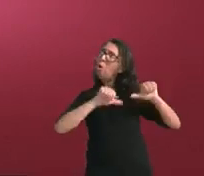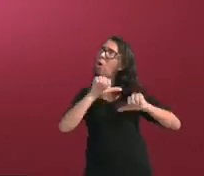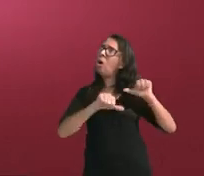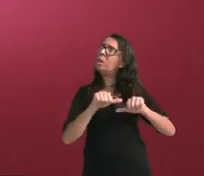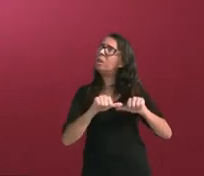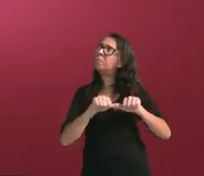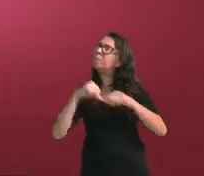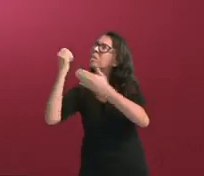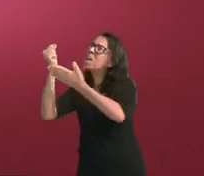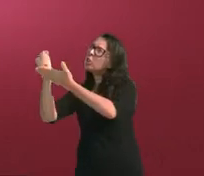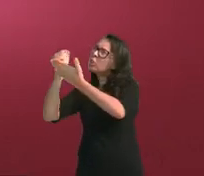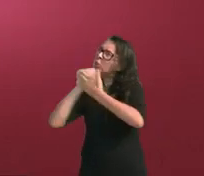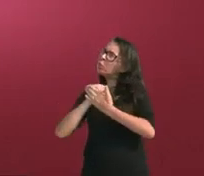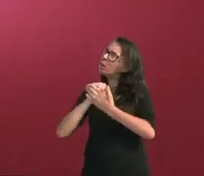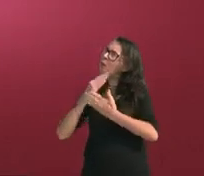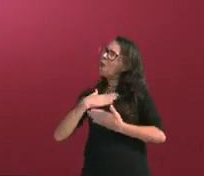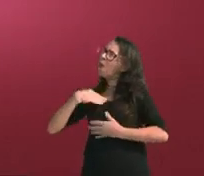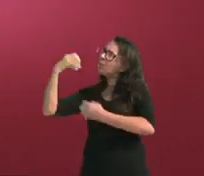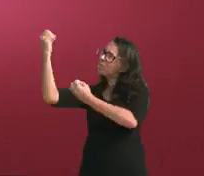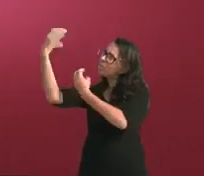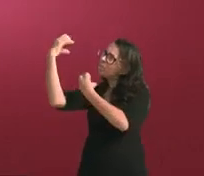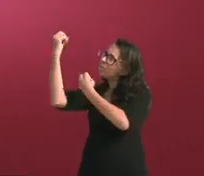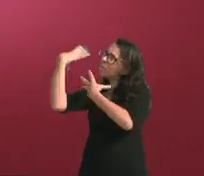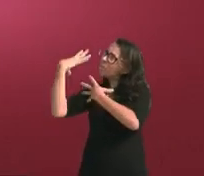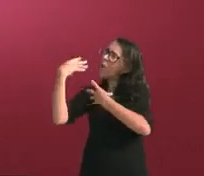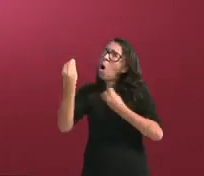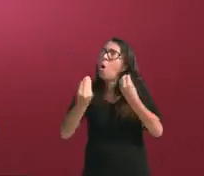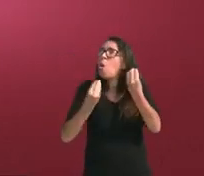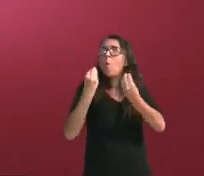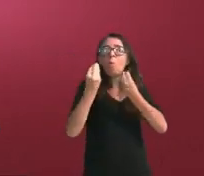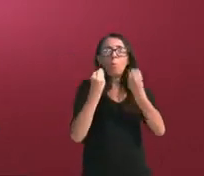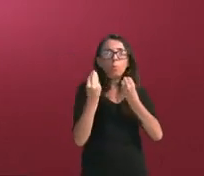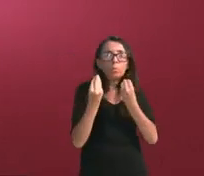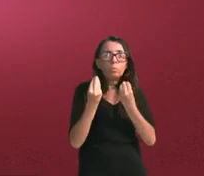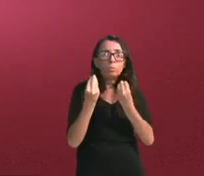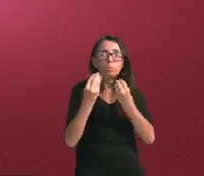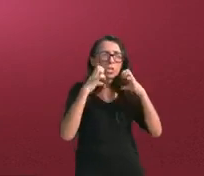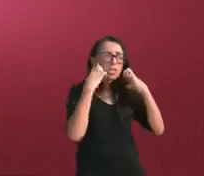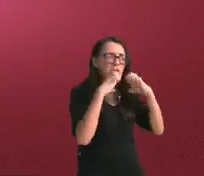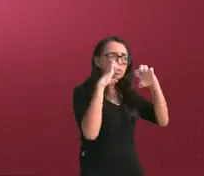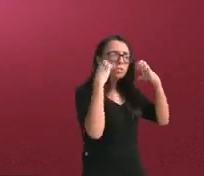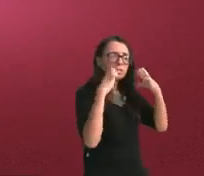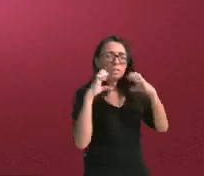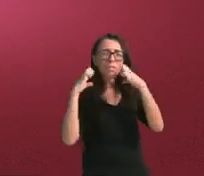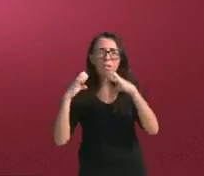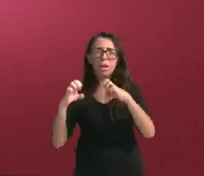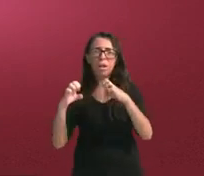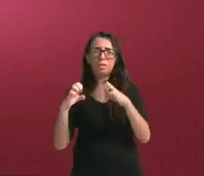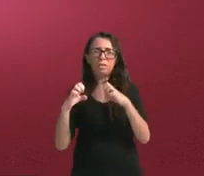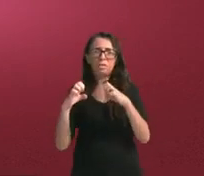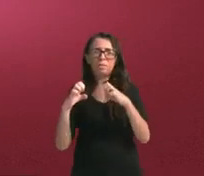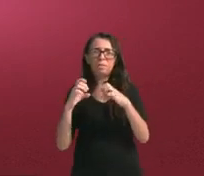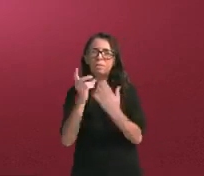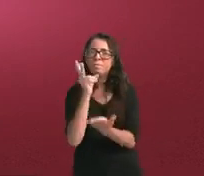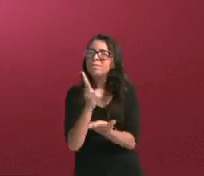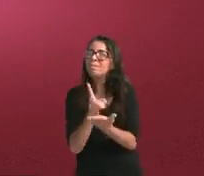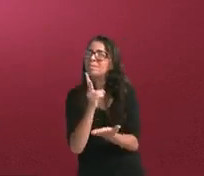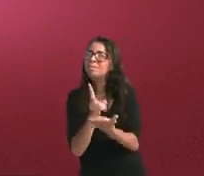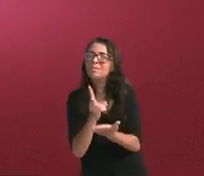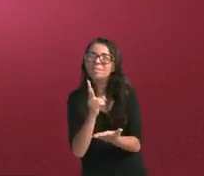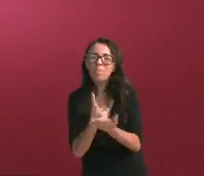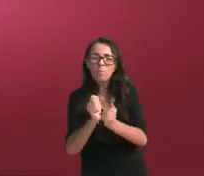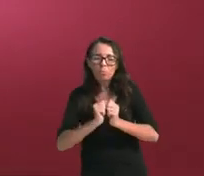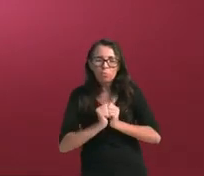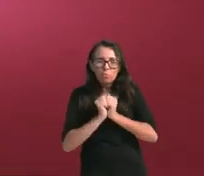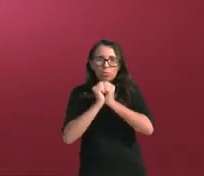Ele pode fazer, então, você e as pessoas ao seu redor conhecerão a Deus. Aí Deus começa